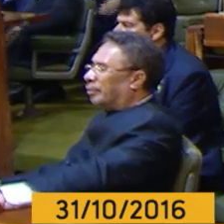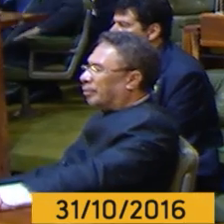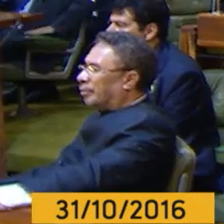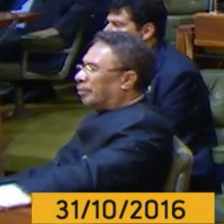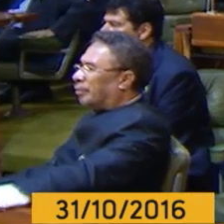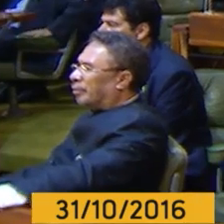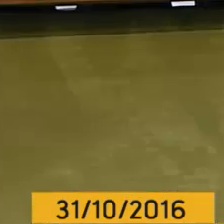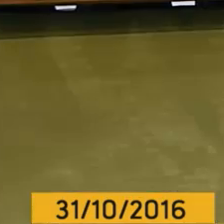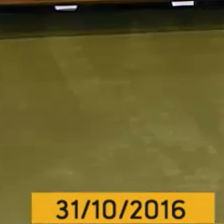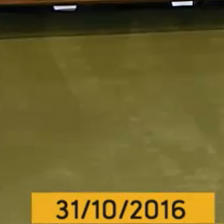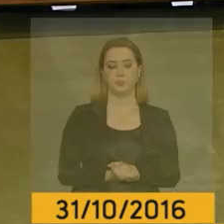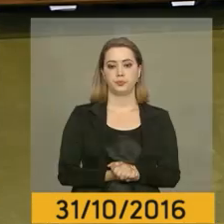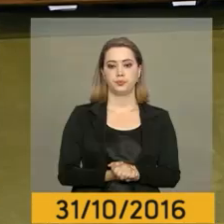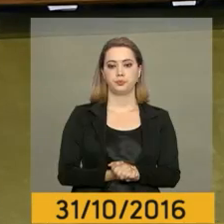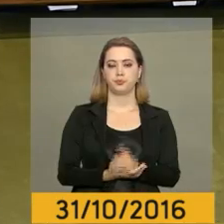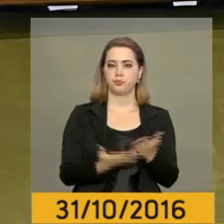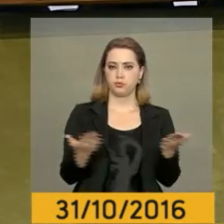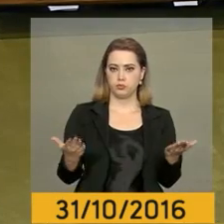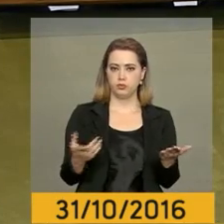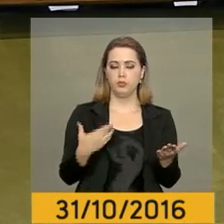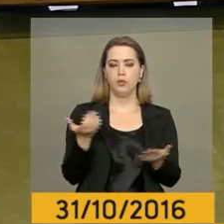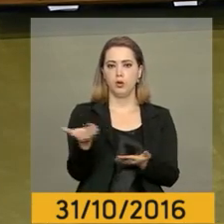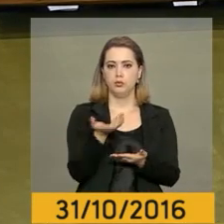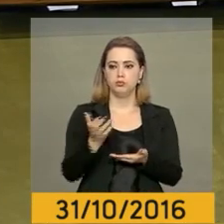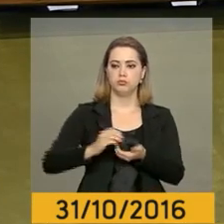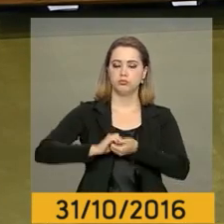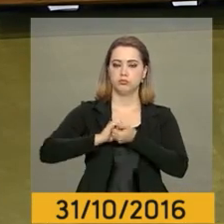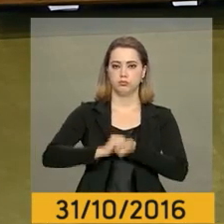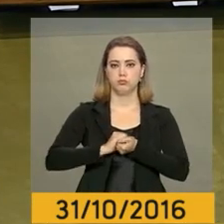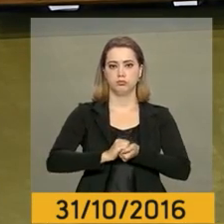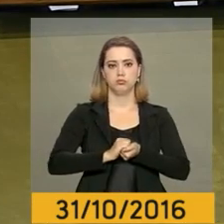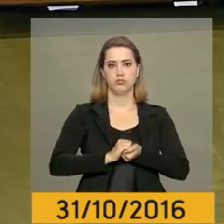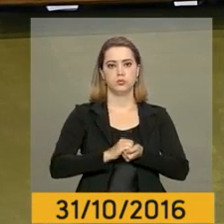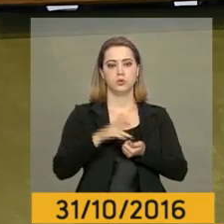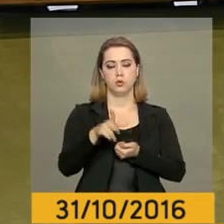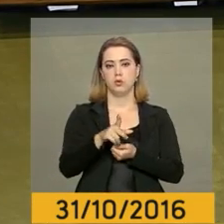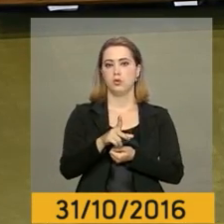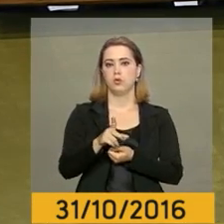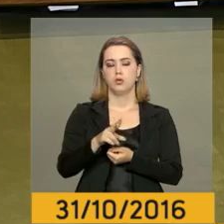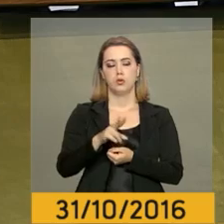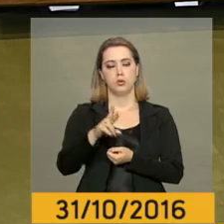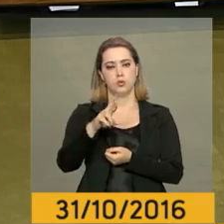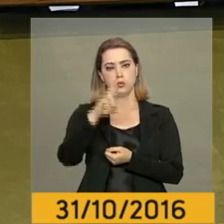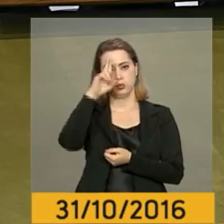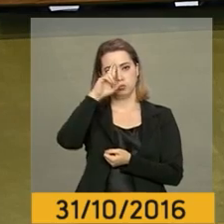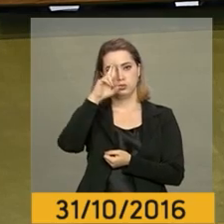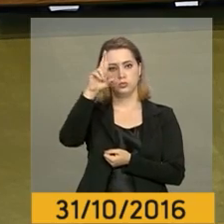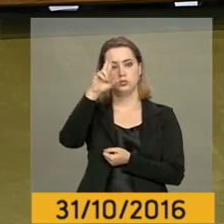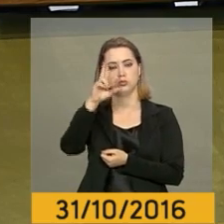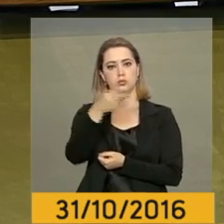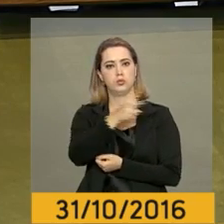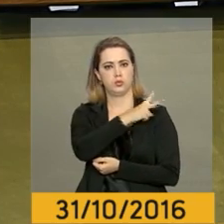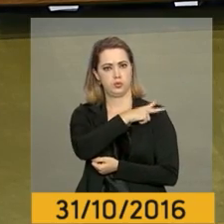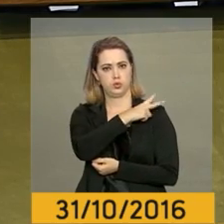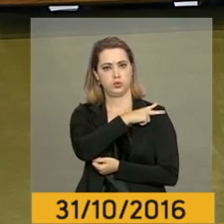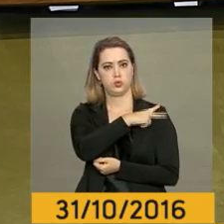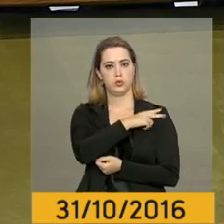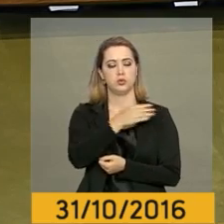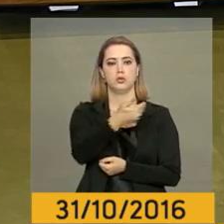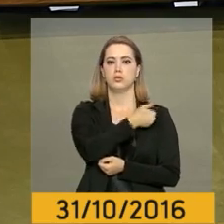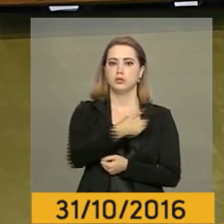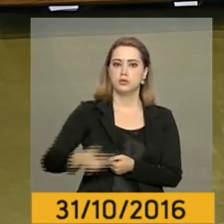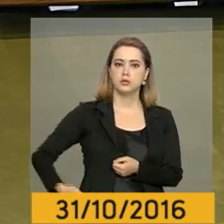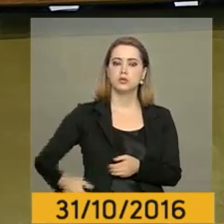Endo bem meus senores horas eu quero saudar os excelentíssimos senhores chefes de estado chefes de governo